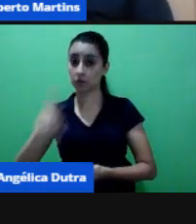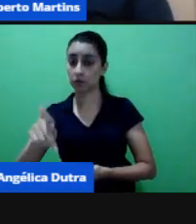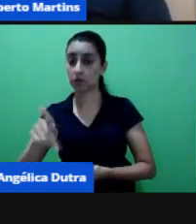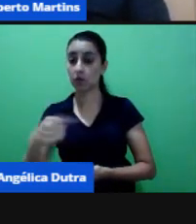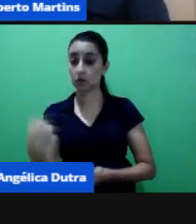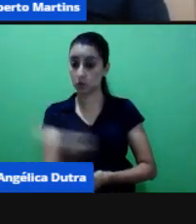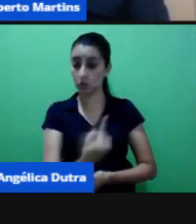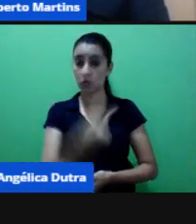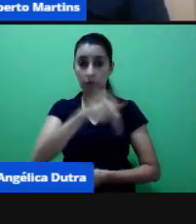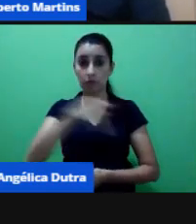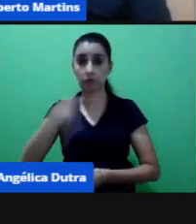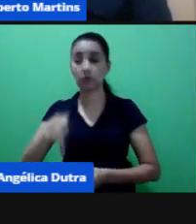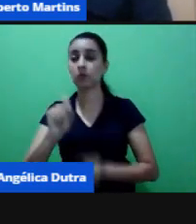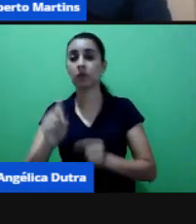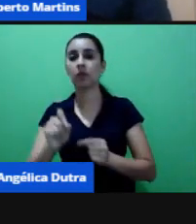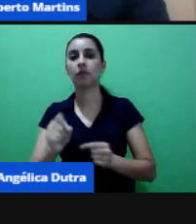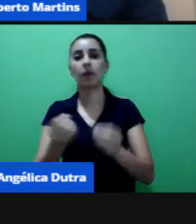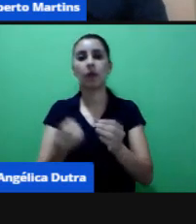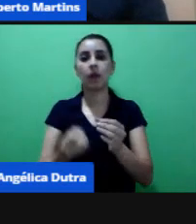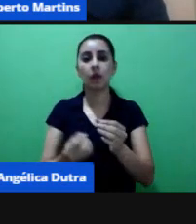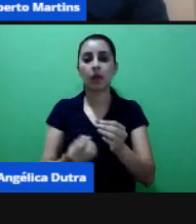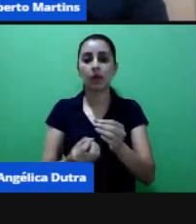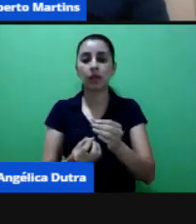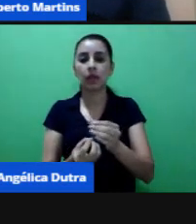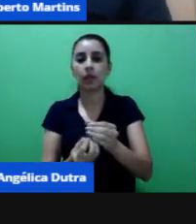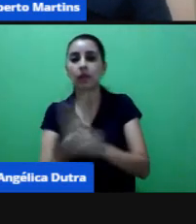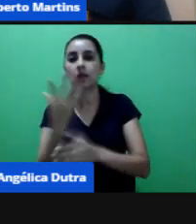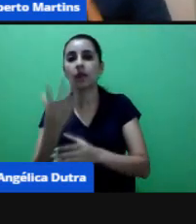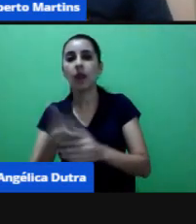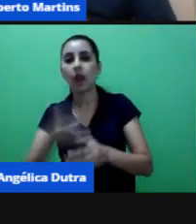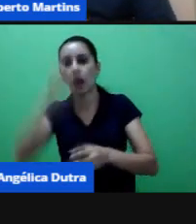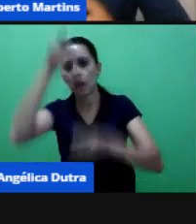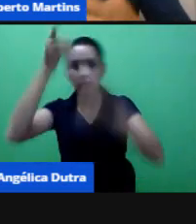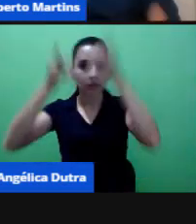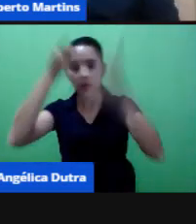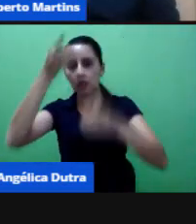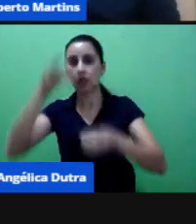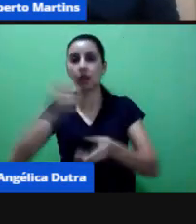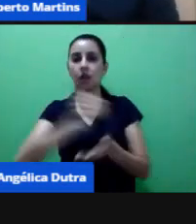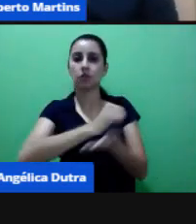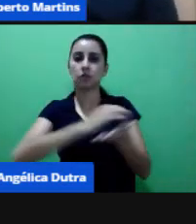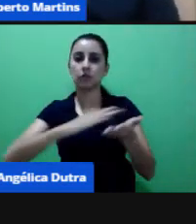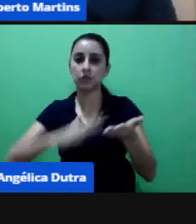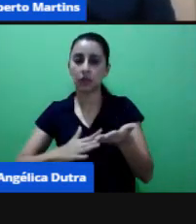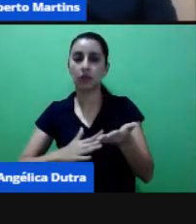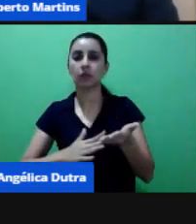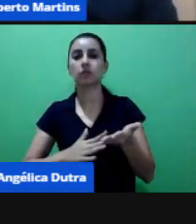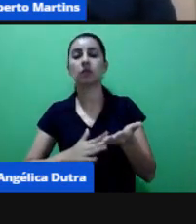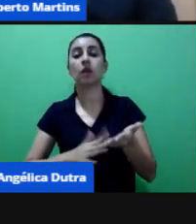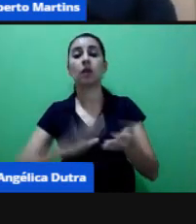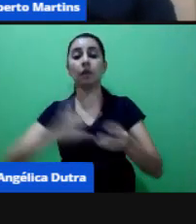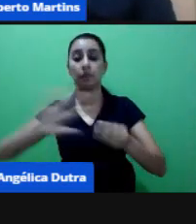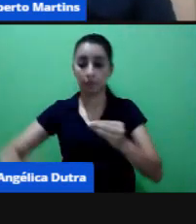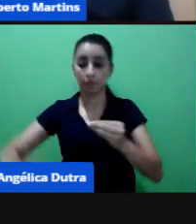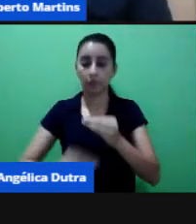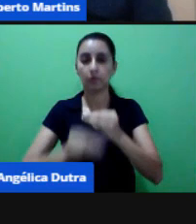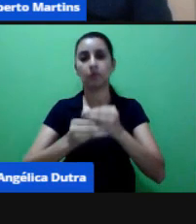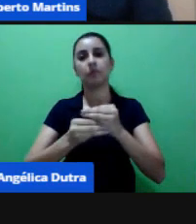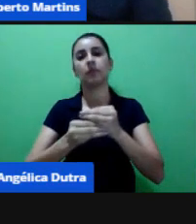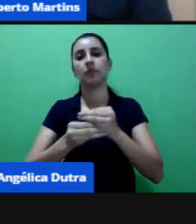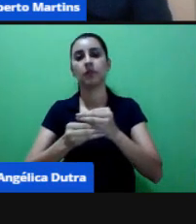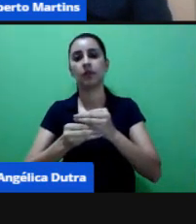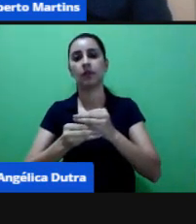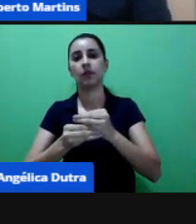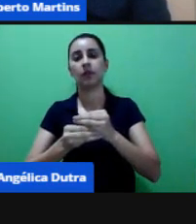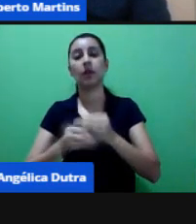estar criando atividades complementares que possam complementar já esse caderno base, sem fugir